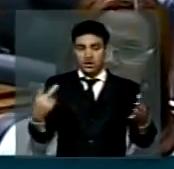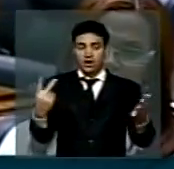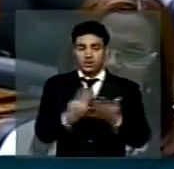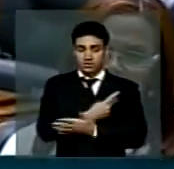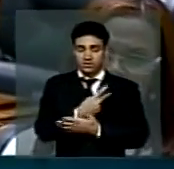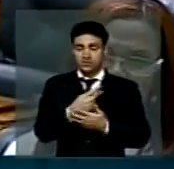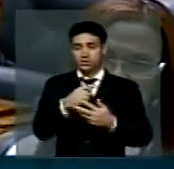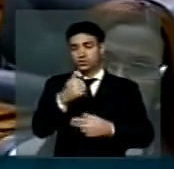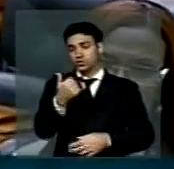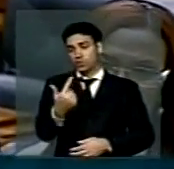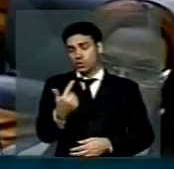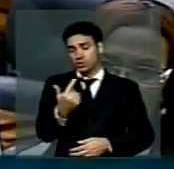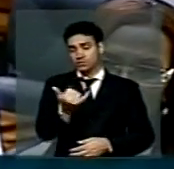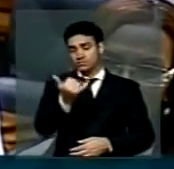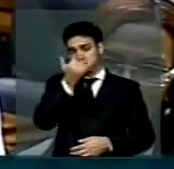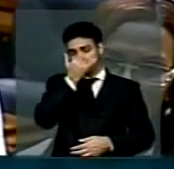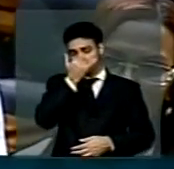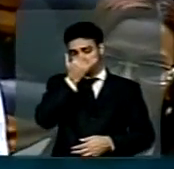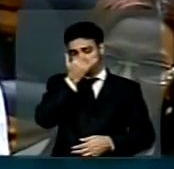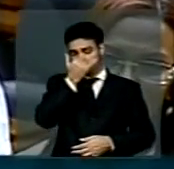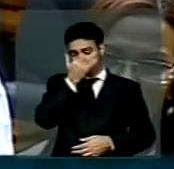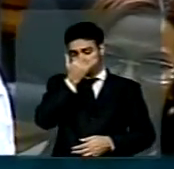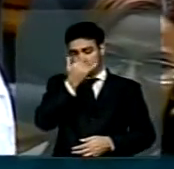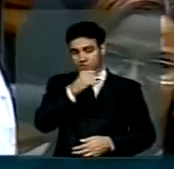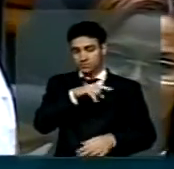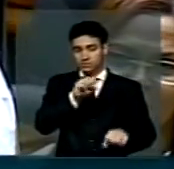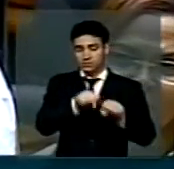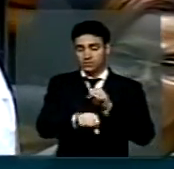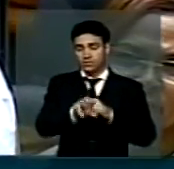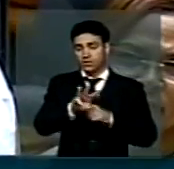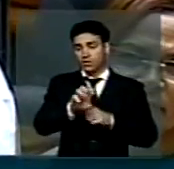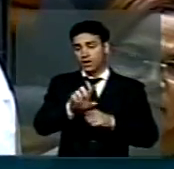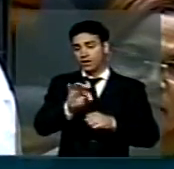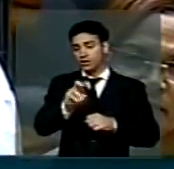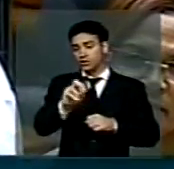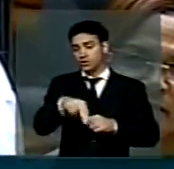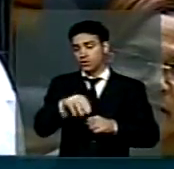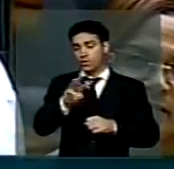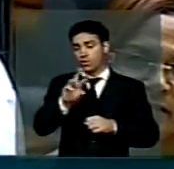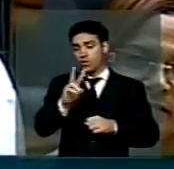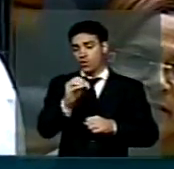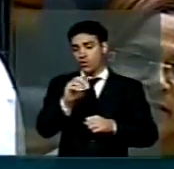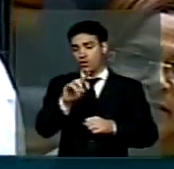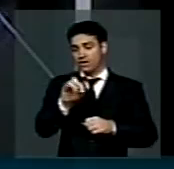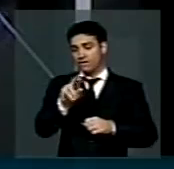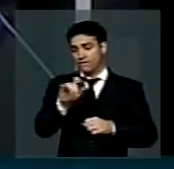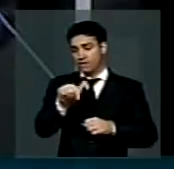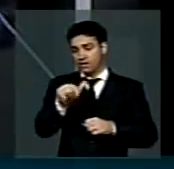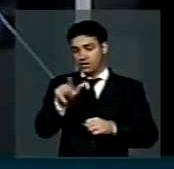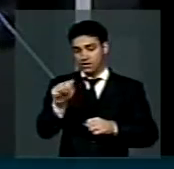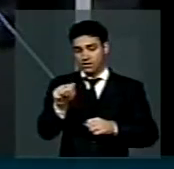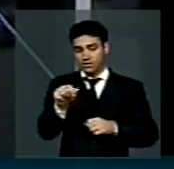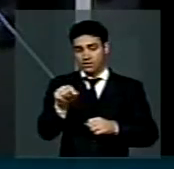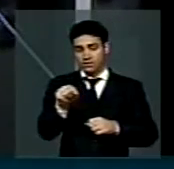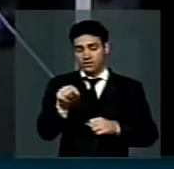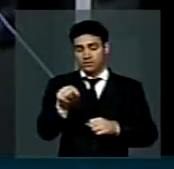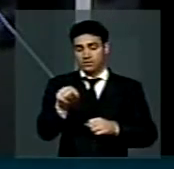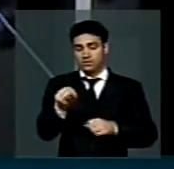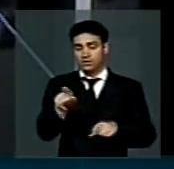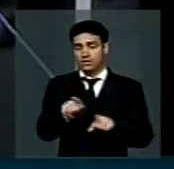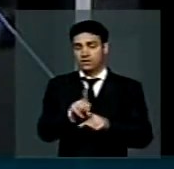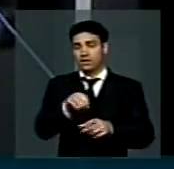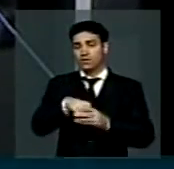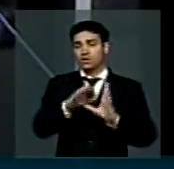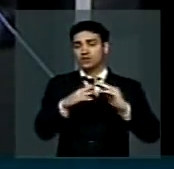das 12 vítimas do assassino Wellington de Oliveira no tão sofrido massacre